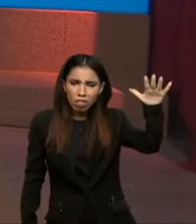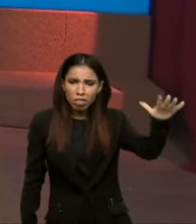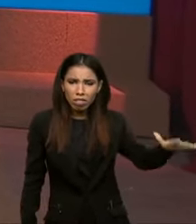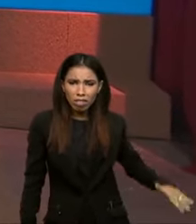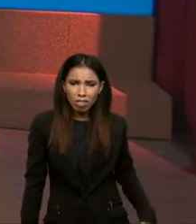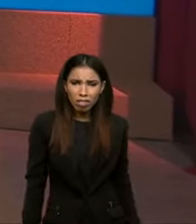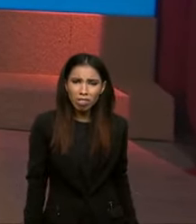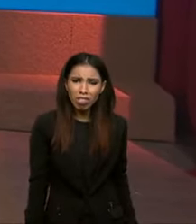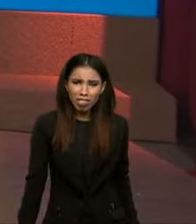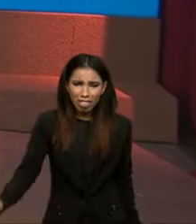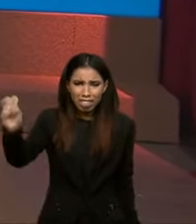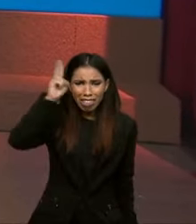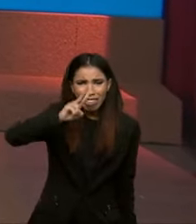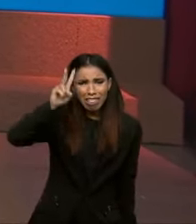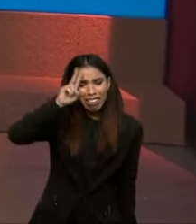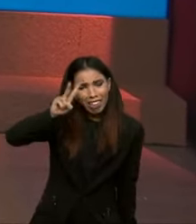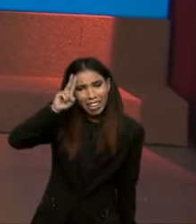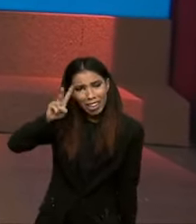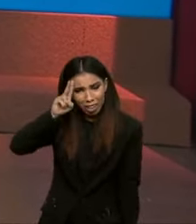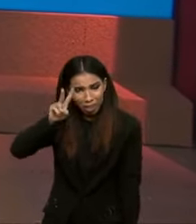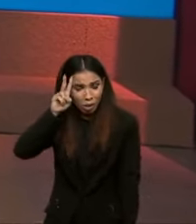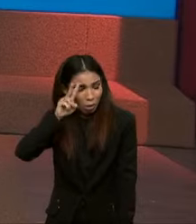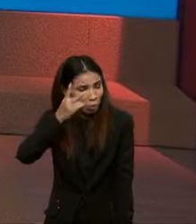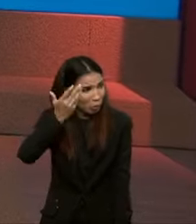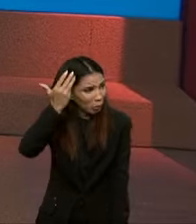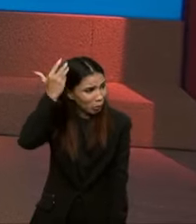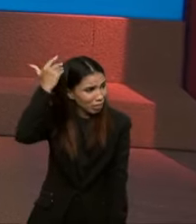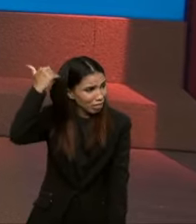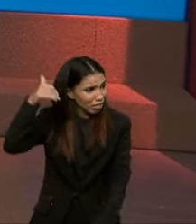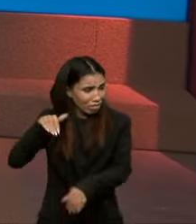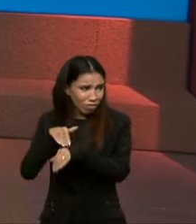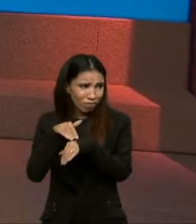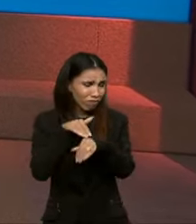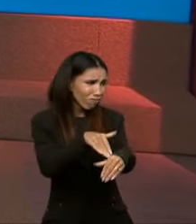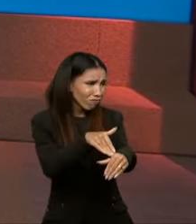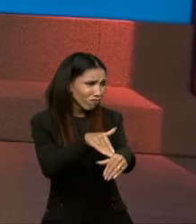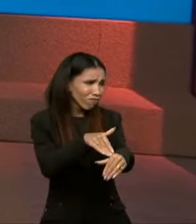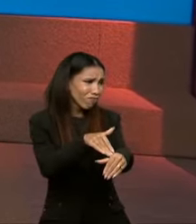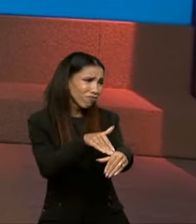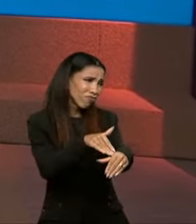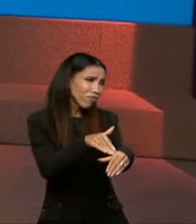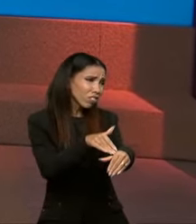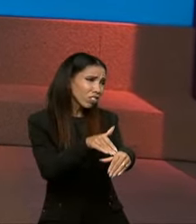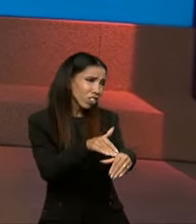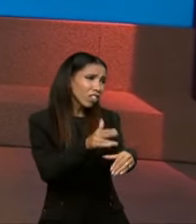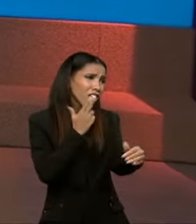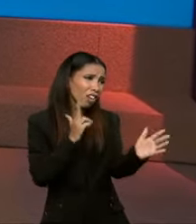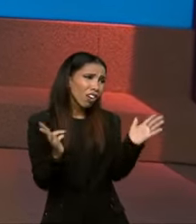Lembra daquilo que falei? Eu te confesso que errei.